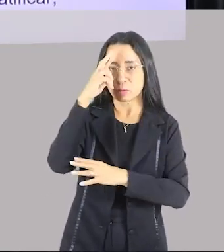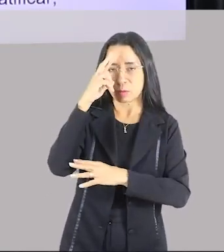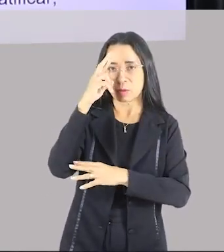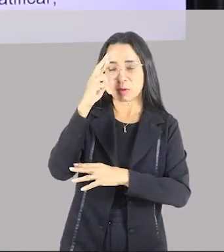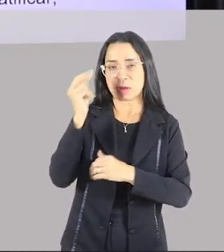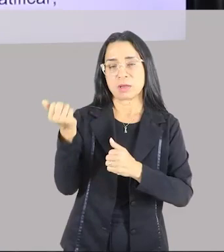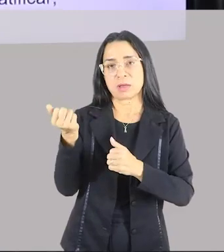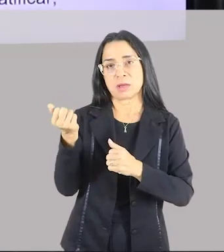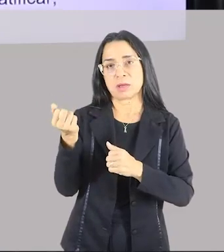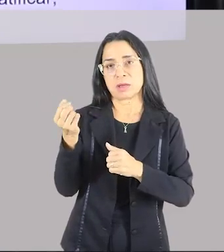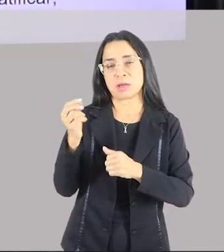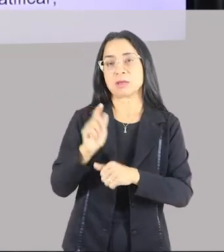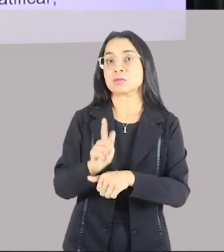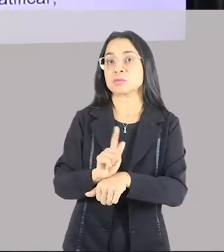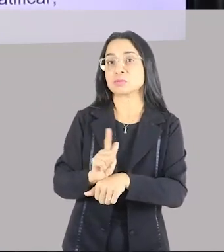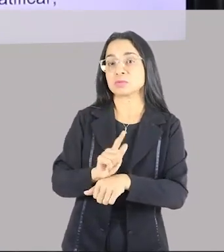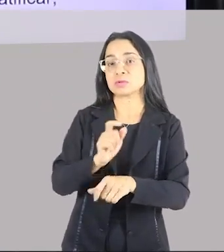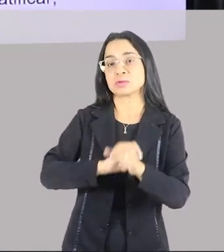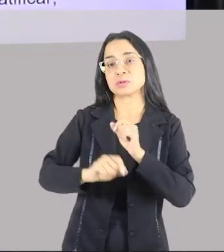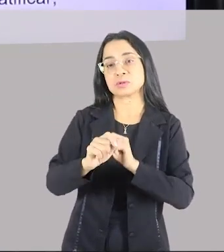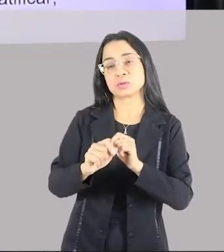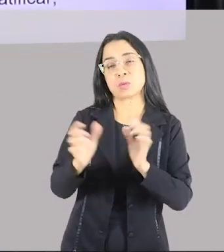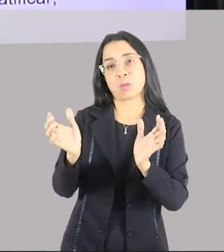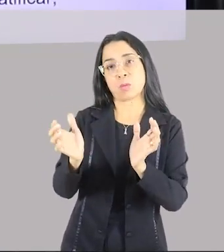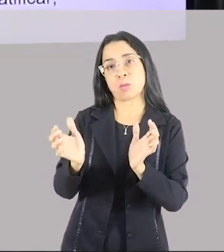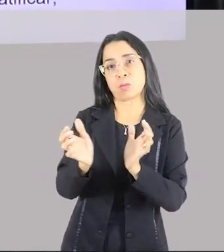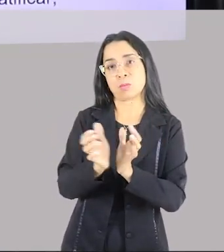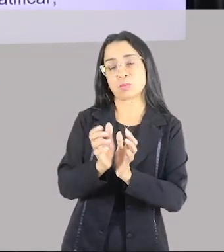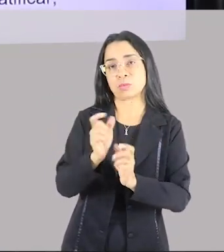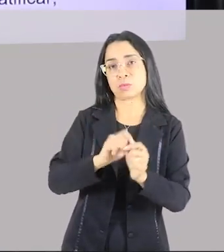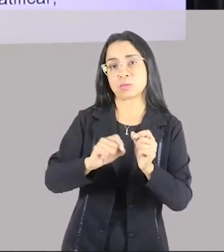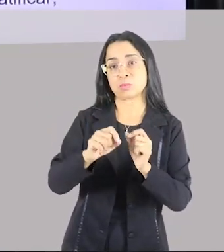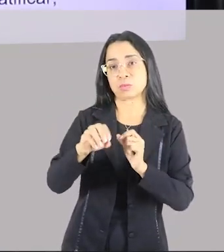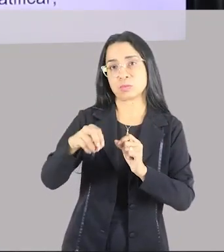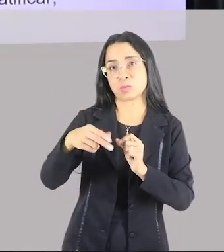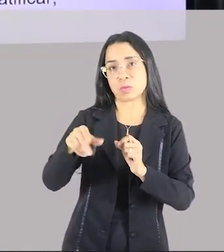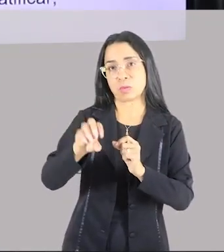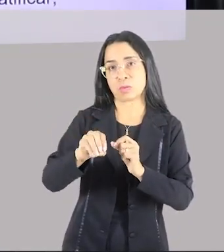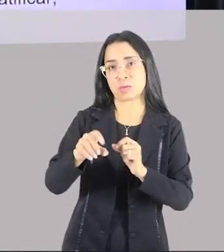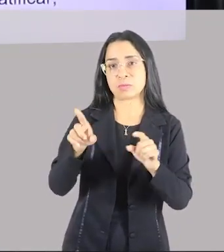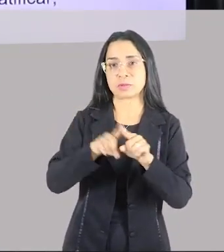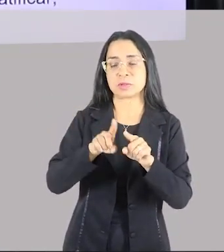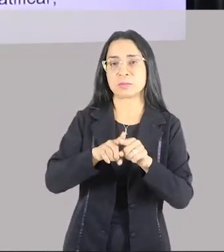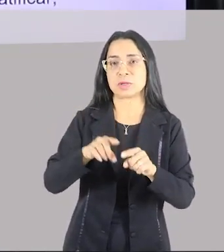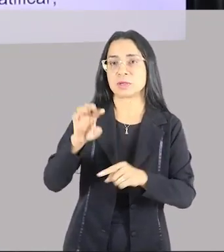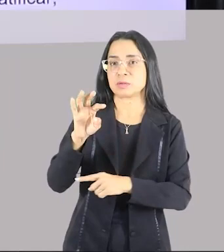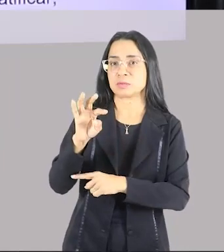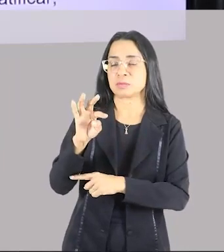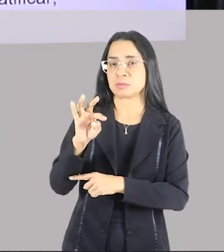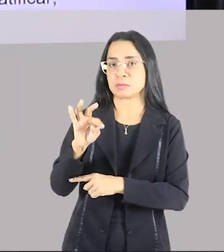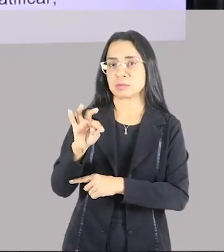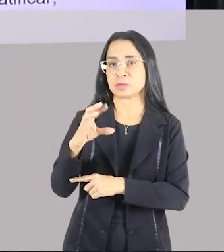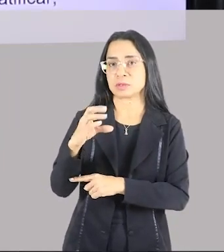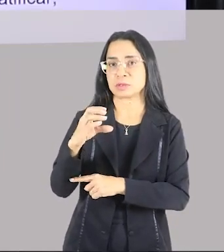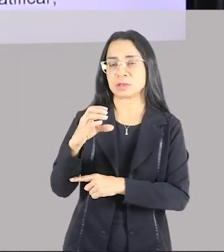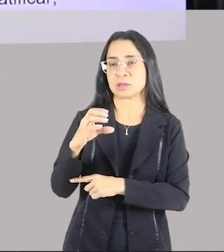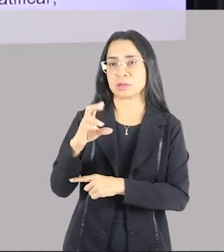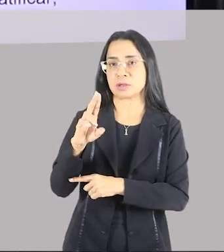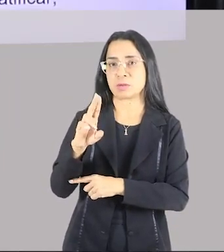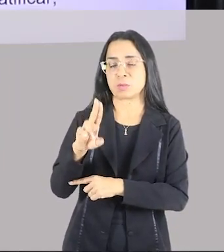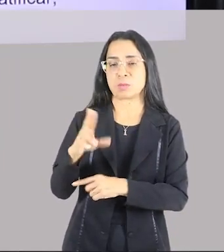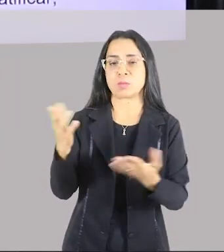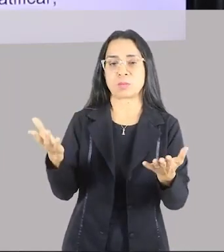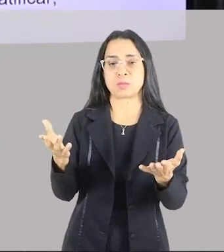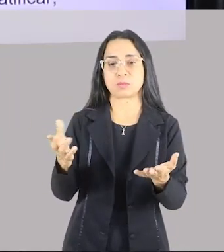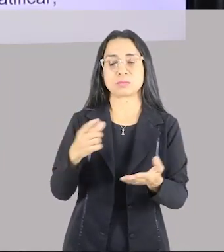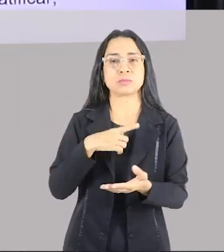daquele servidor que está requisitando a aposentadoria e precisa da manifestação do Tribunal de Contas. O ato só vai atingir a perfeição,